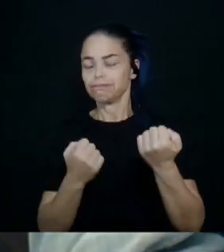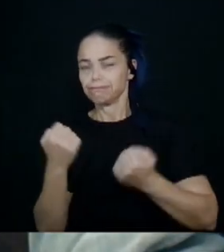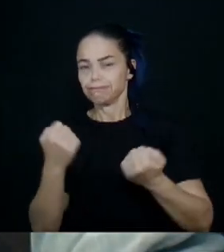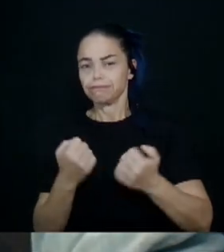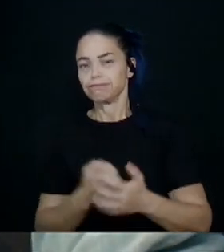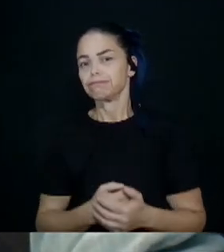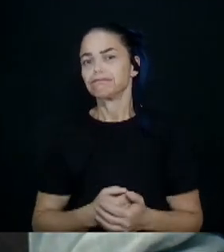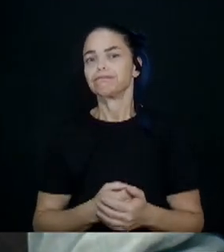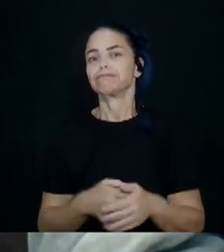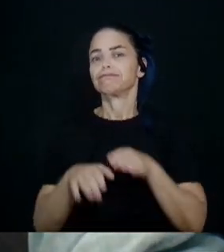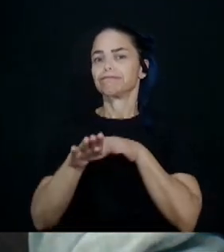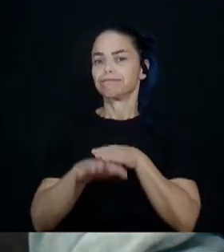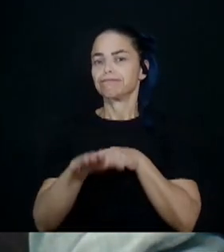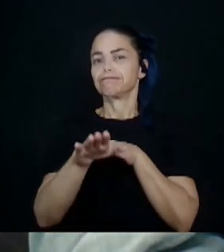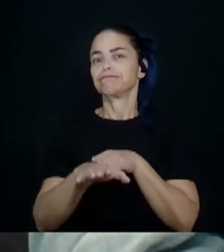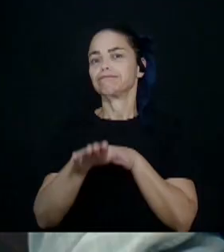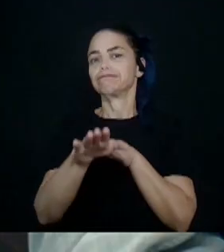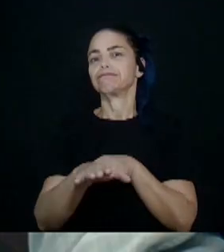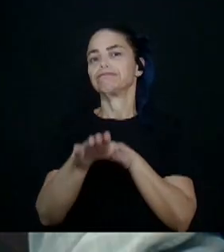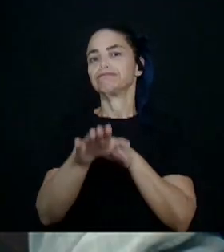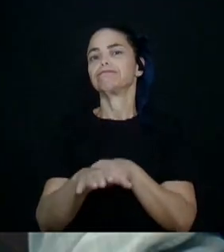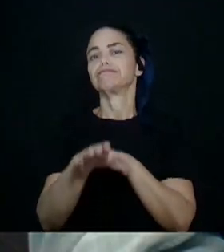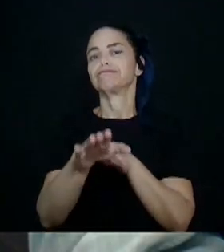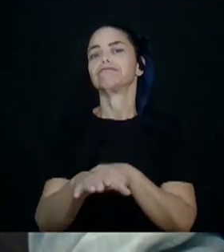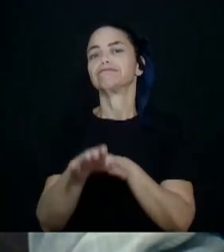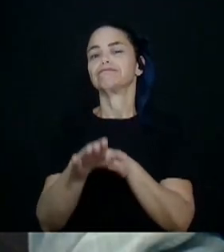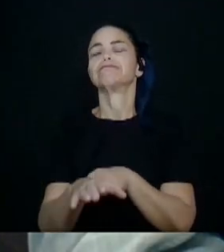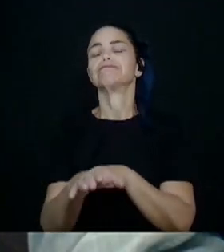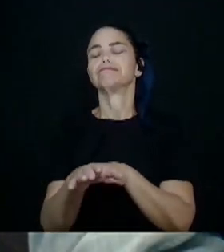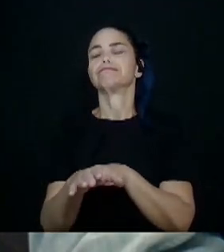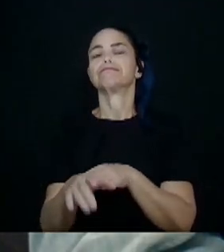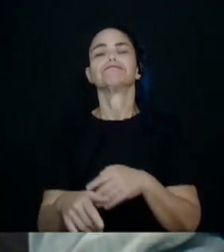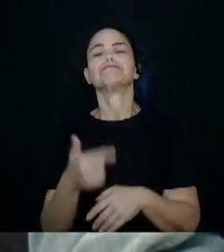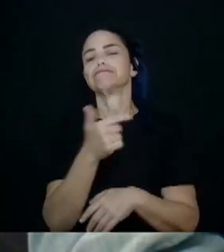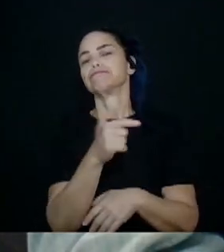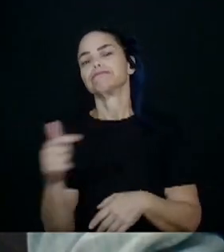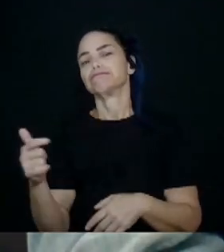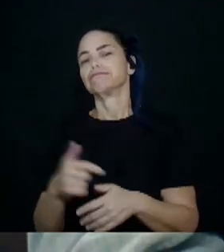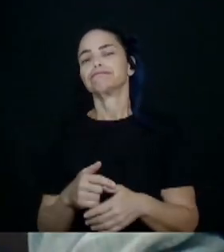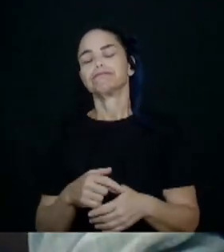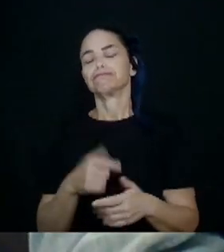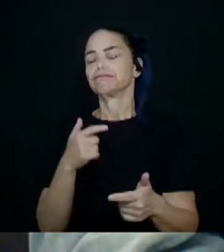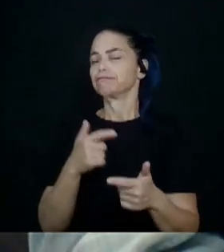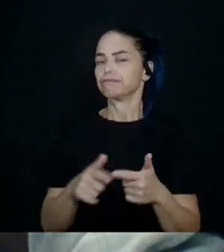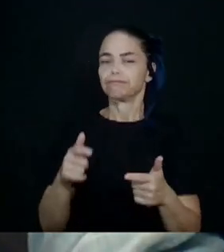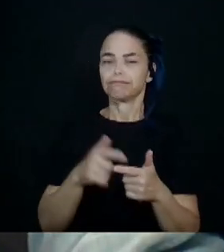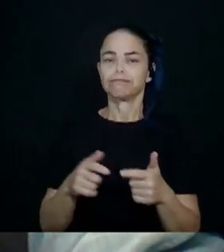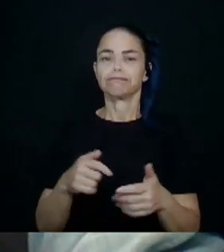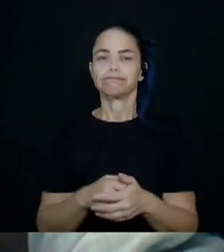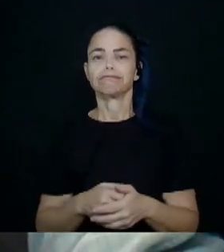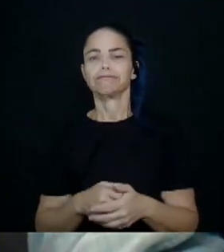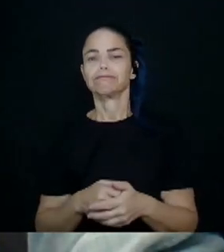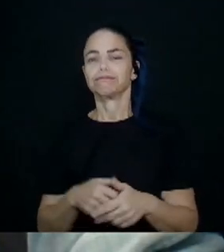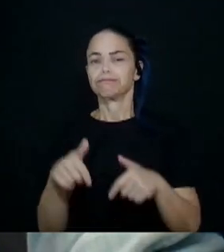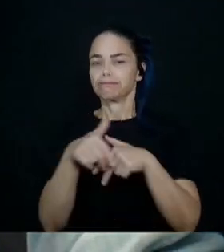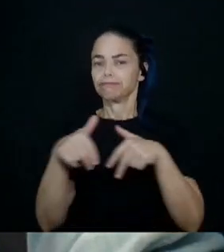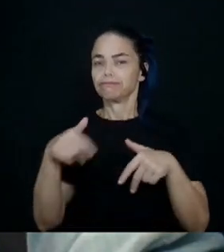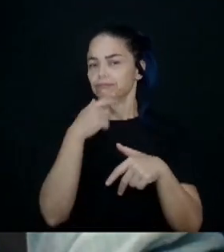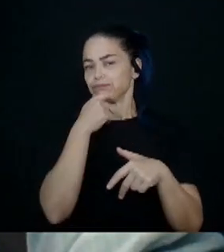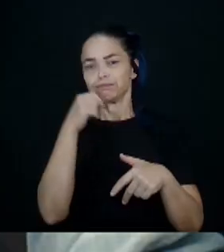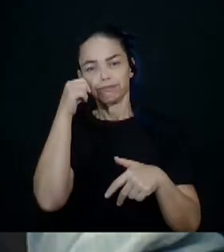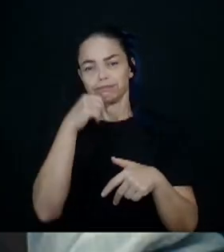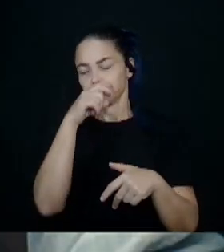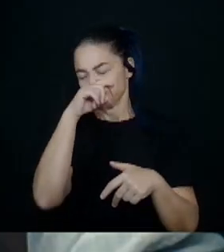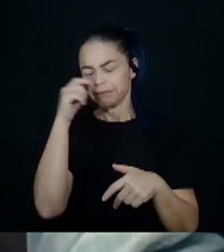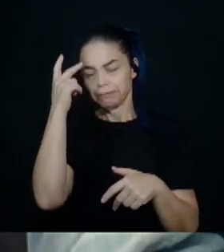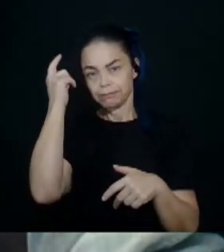trânsito vai fluir menos. Então, não tá ligada a questões, né, de gênero. É natural, algumas